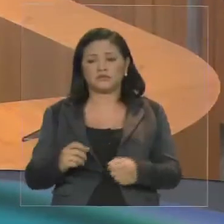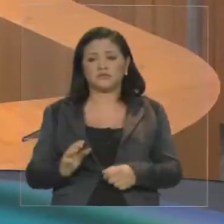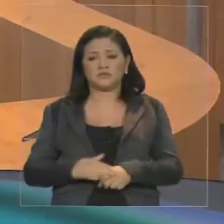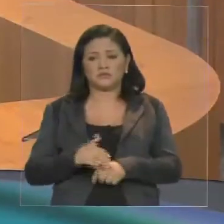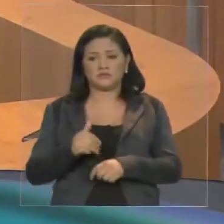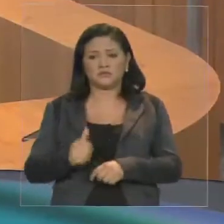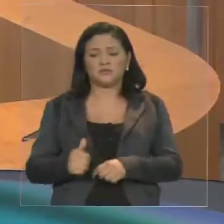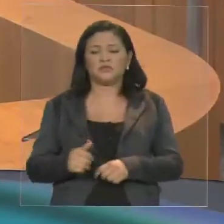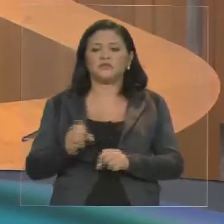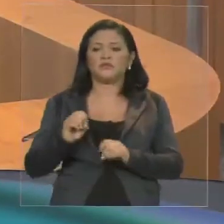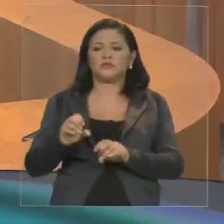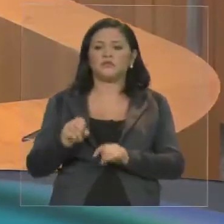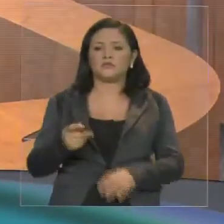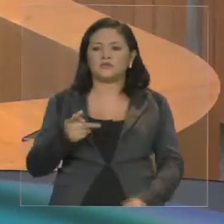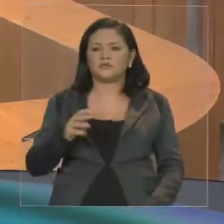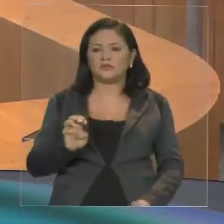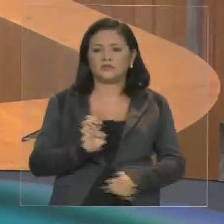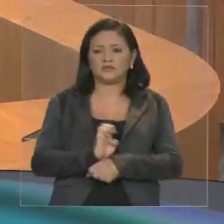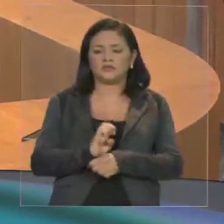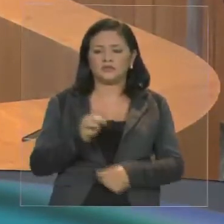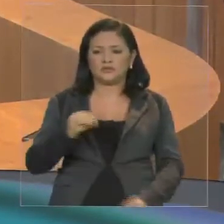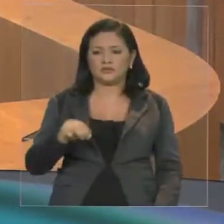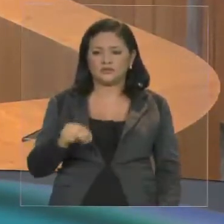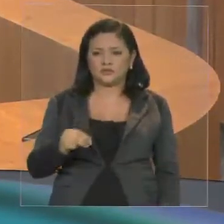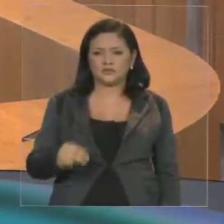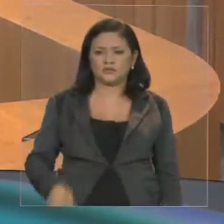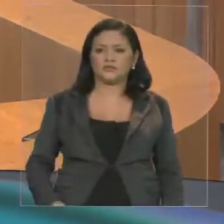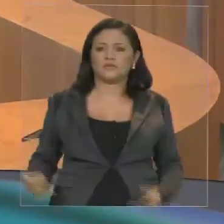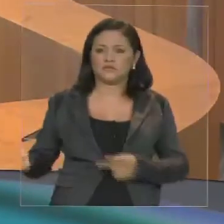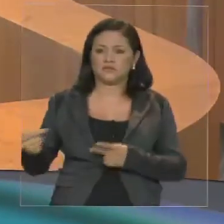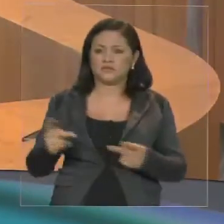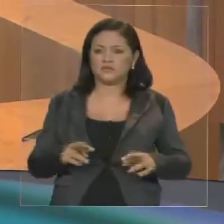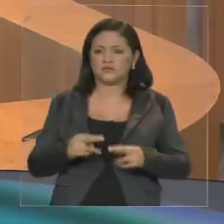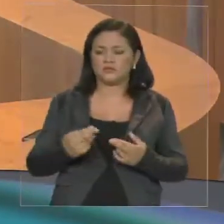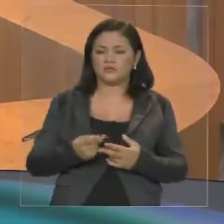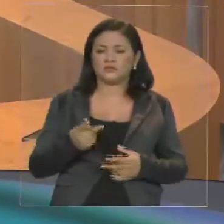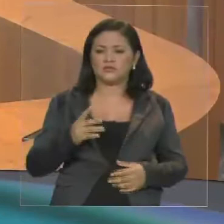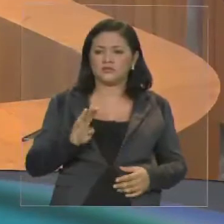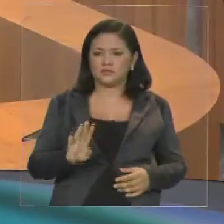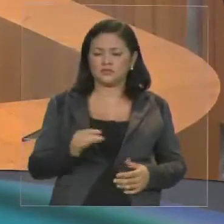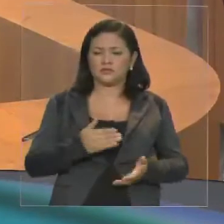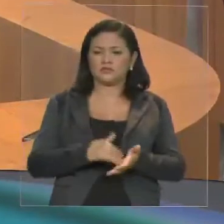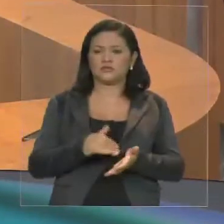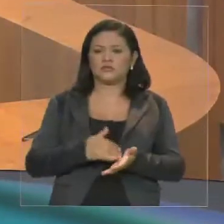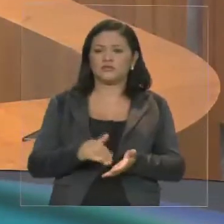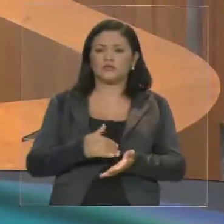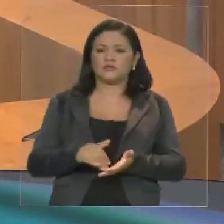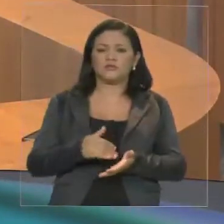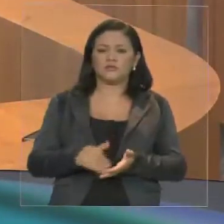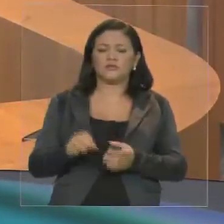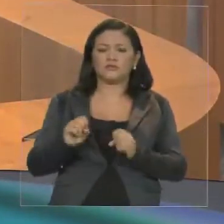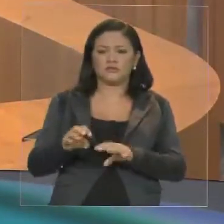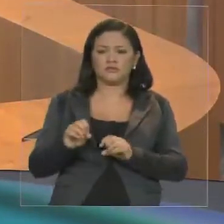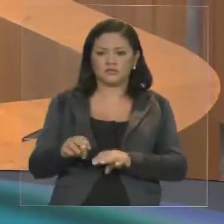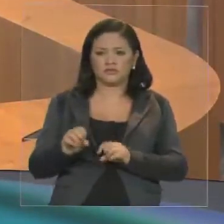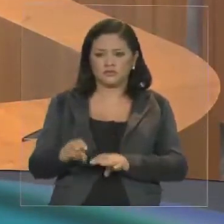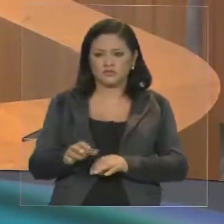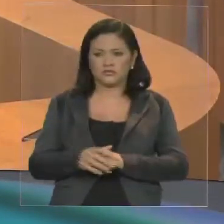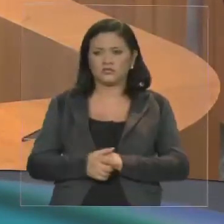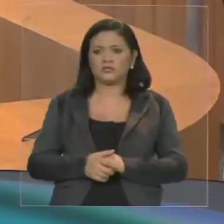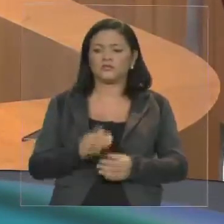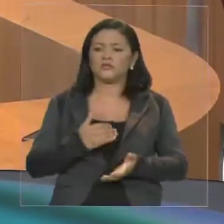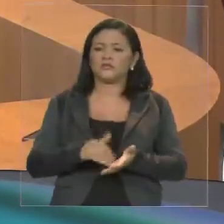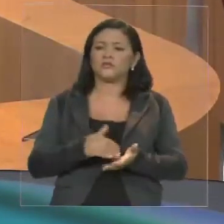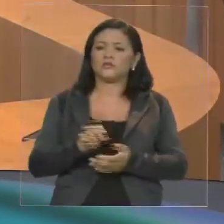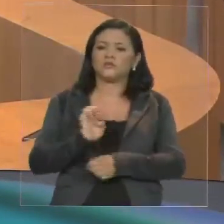Maranhão. E aí convidar para a audiência pública o secretário municipal de educação,